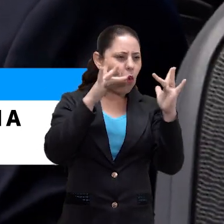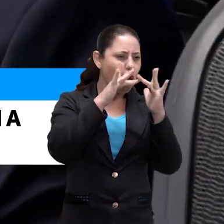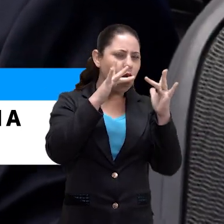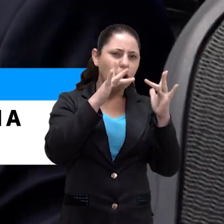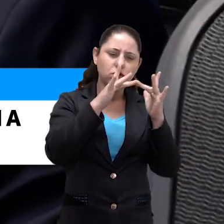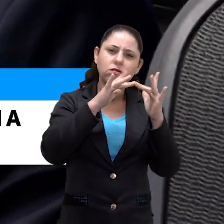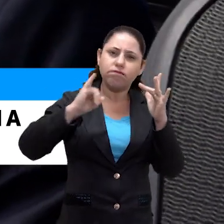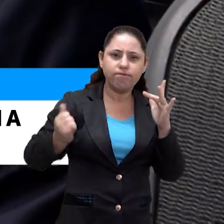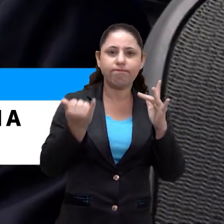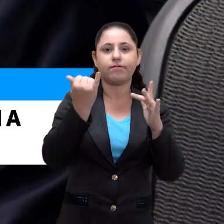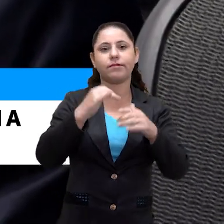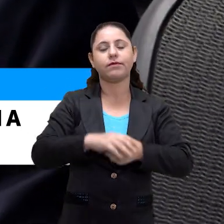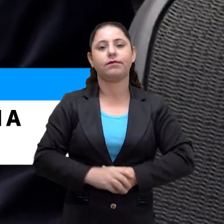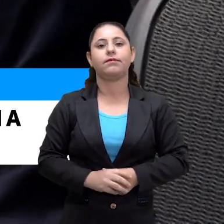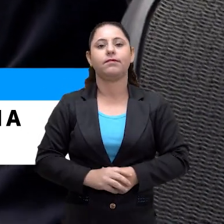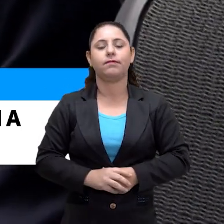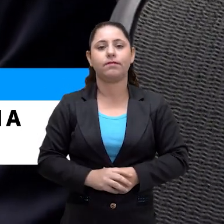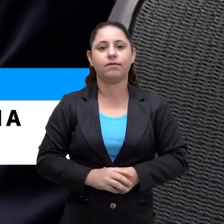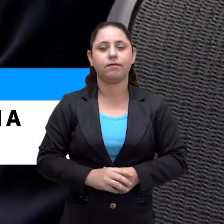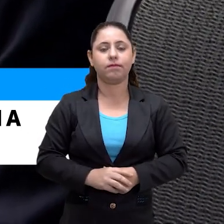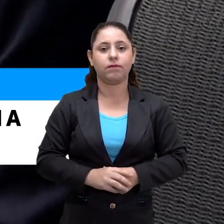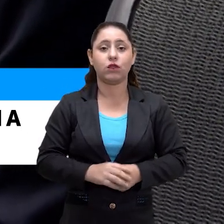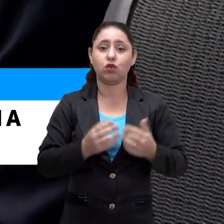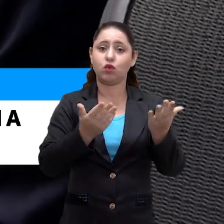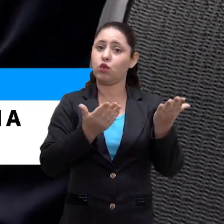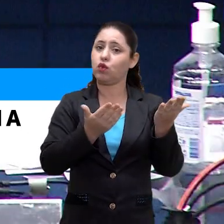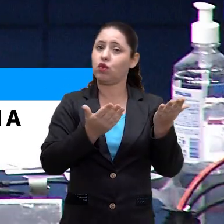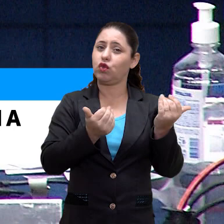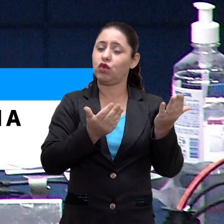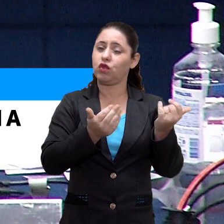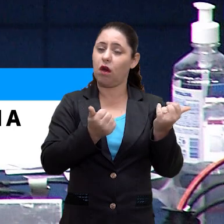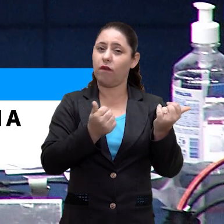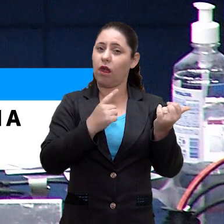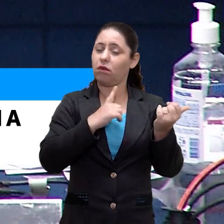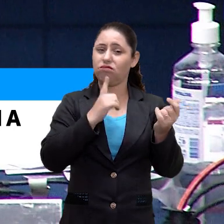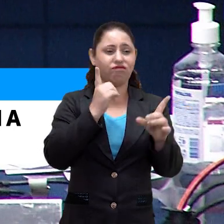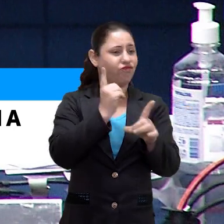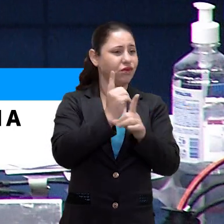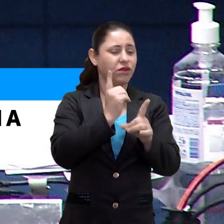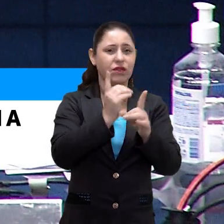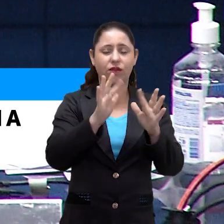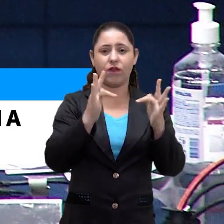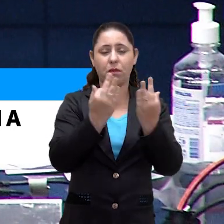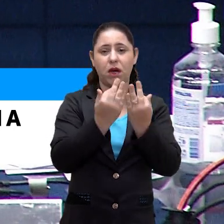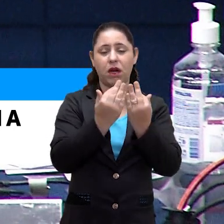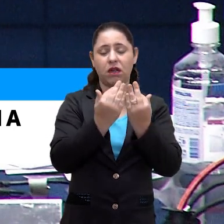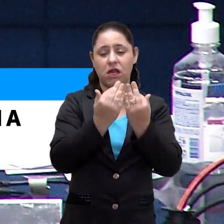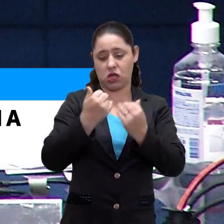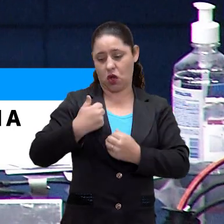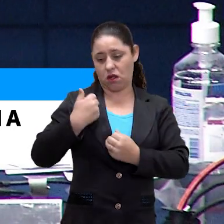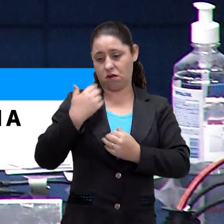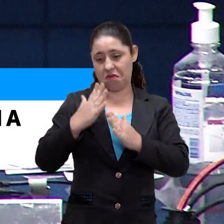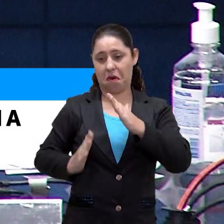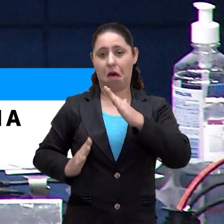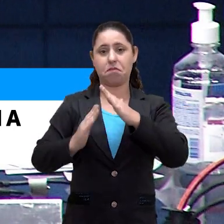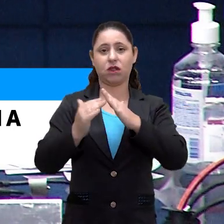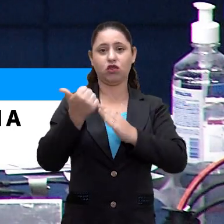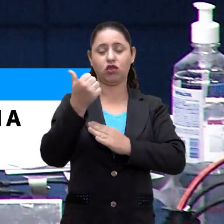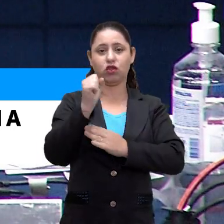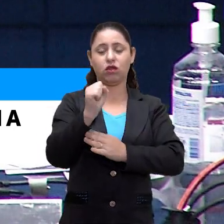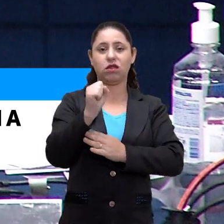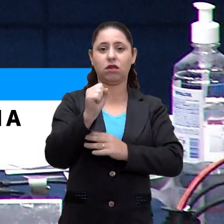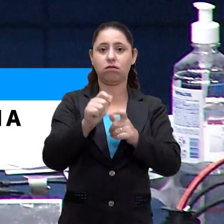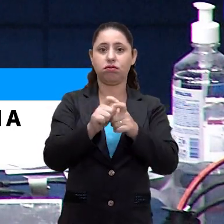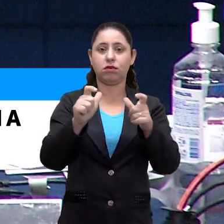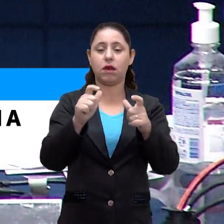os critérios de conveniência e oportunidade. A situação de jovens que não encontram uma família e atingem a